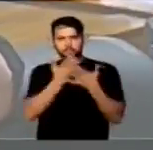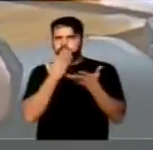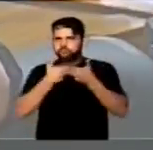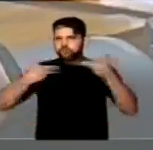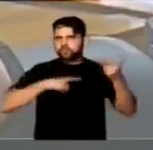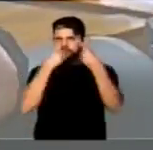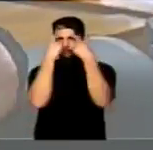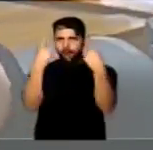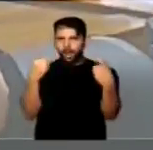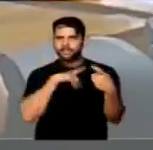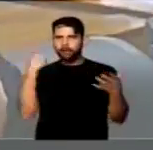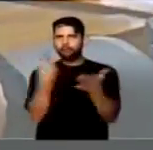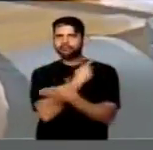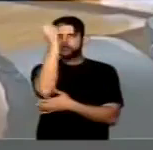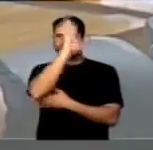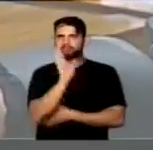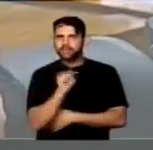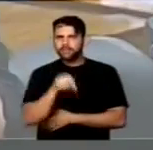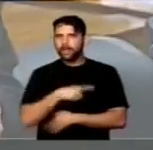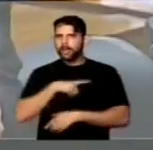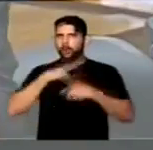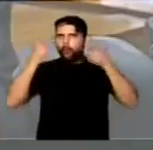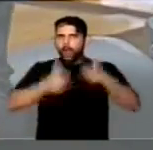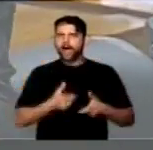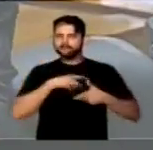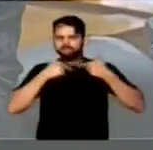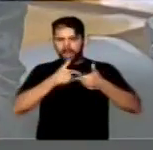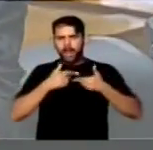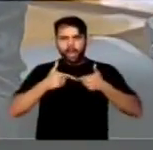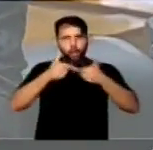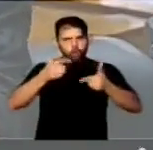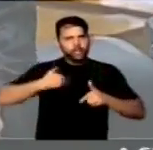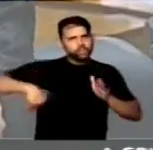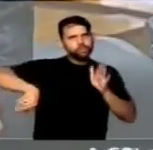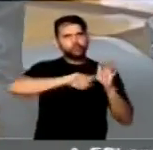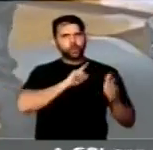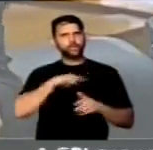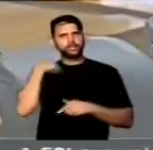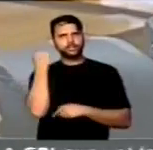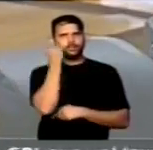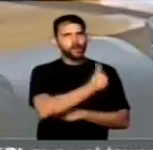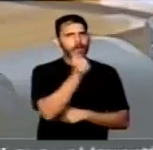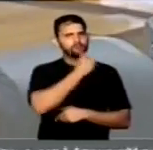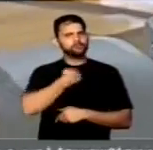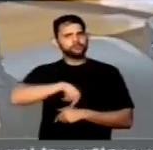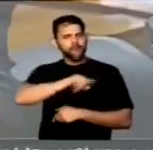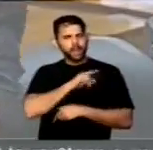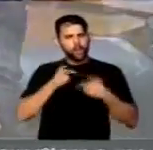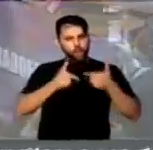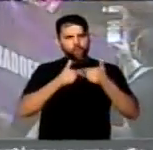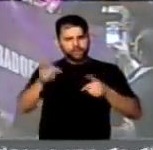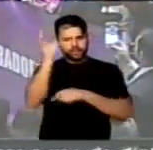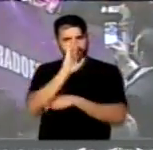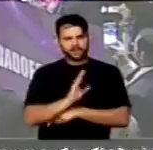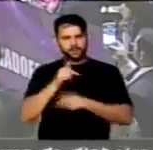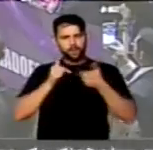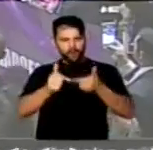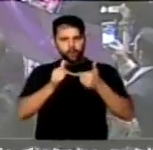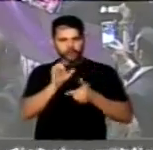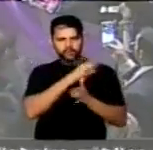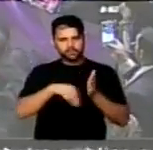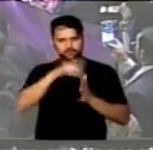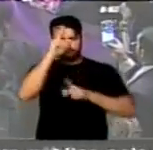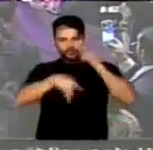de violência que se comete nesse país. A luta é de todas nós, a luta é do nosso país, a luta de